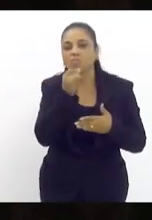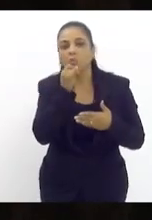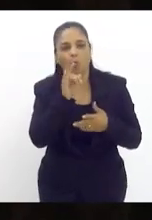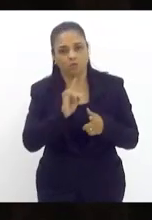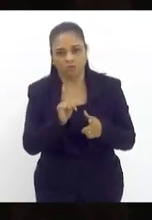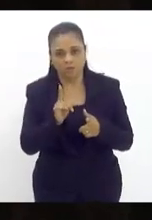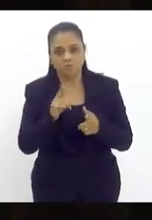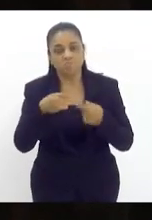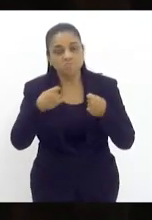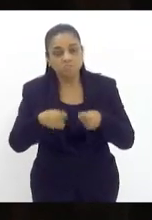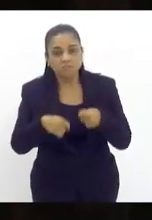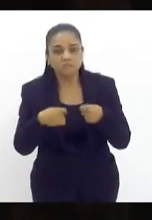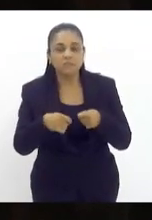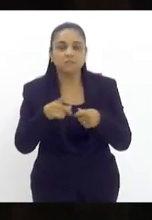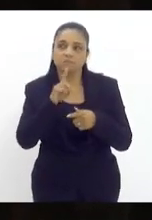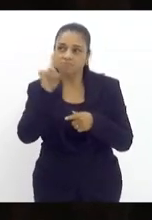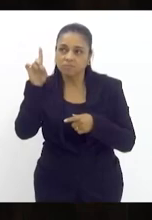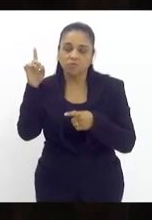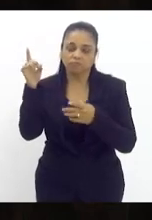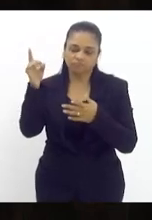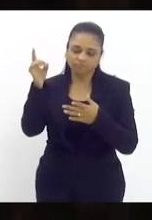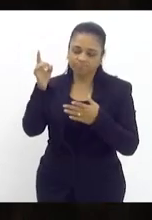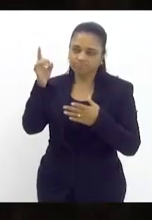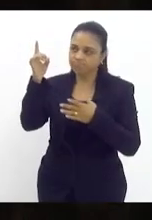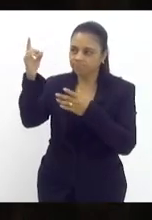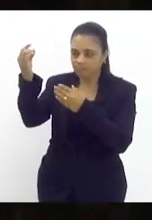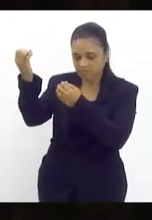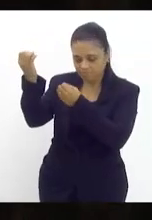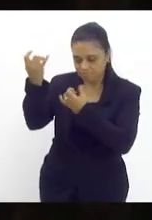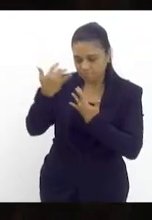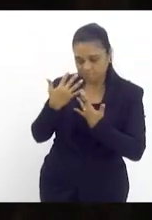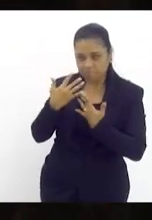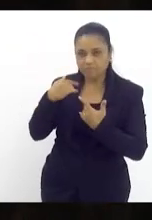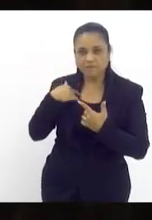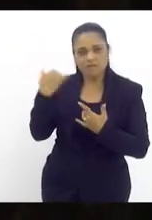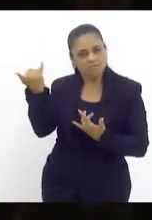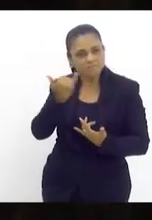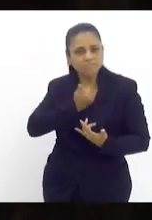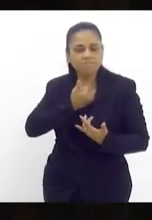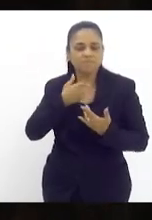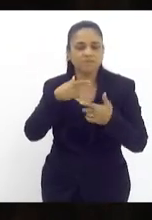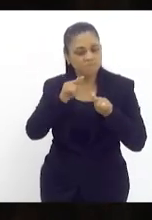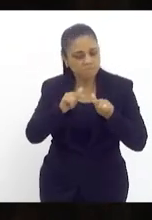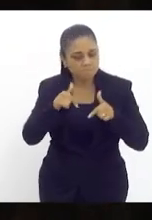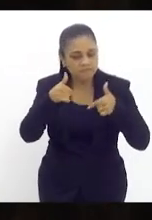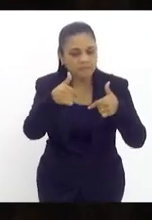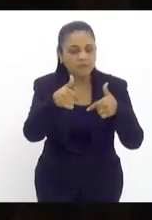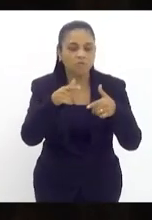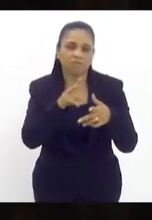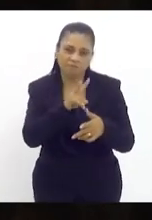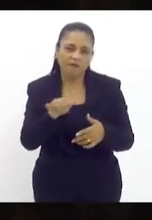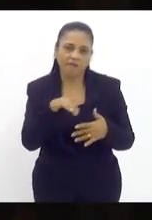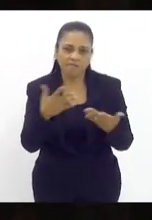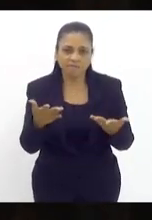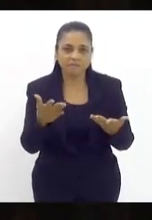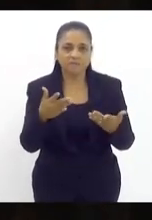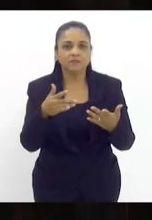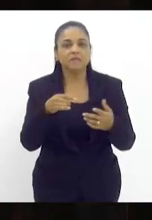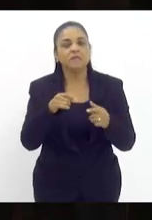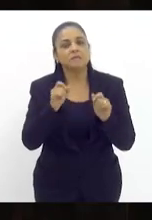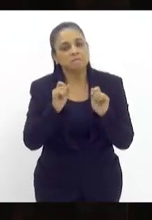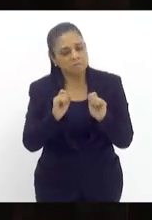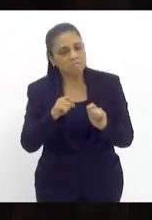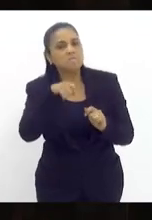gente sabe, Deus põe no coração a nossa missão, onde a gente tem que servir melhor. Vá, não tenha medo. Né? Quem pode, e